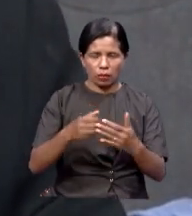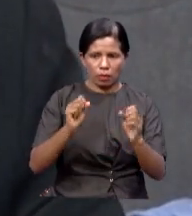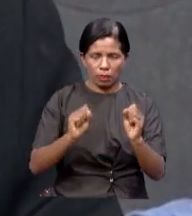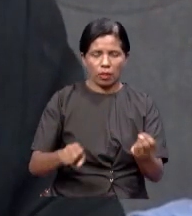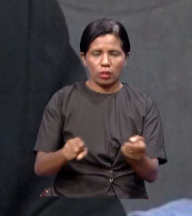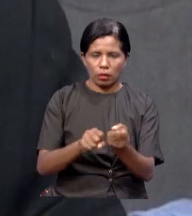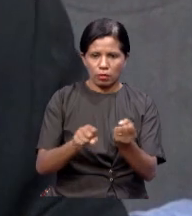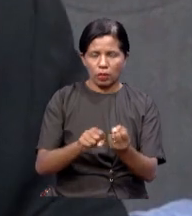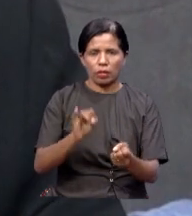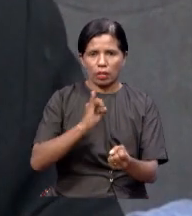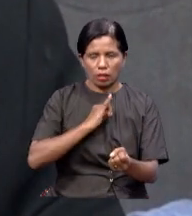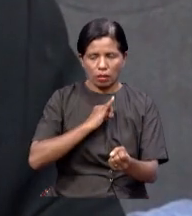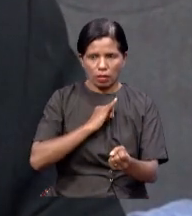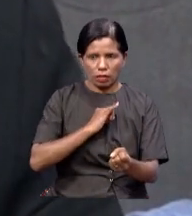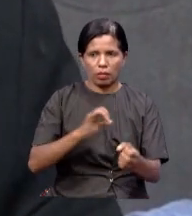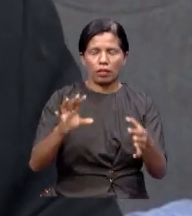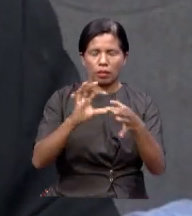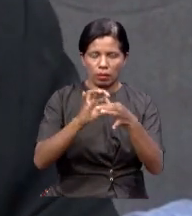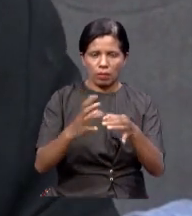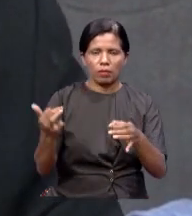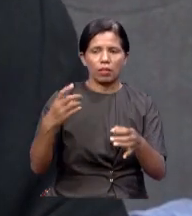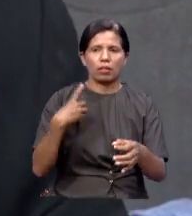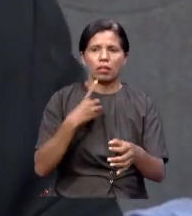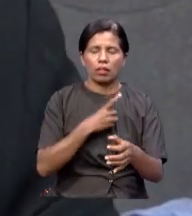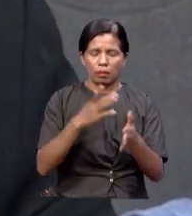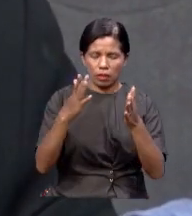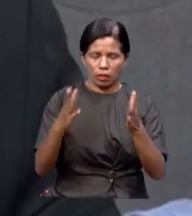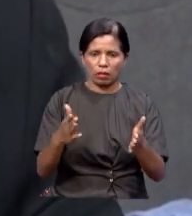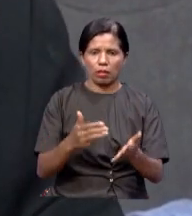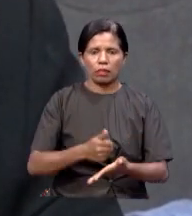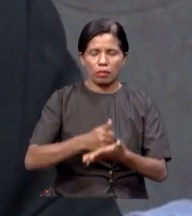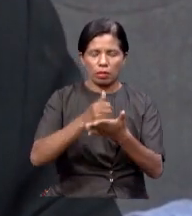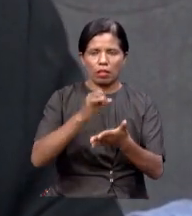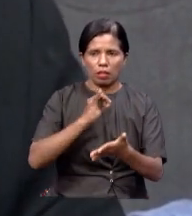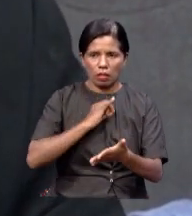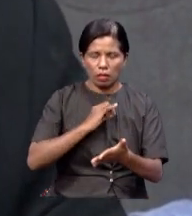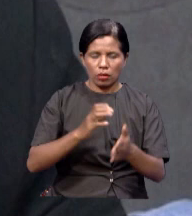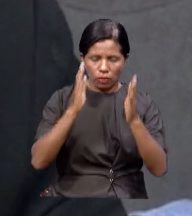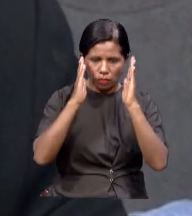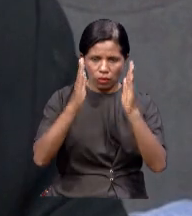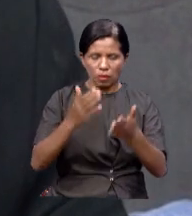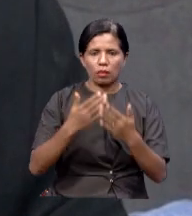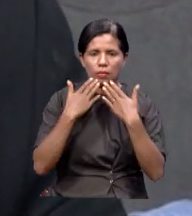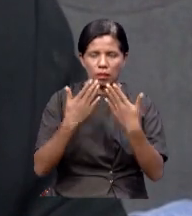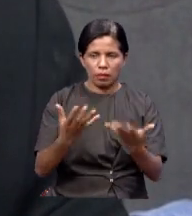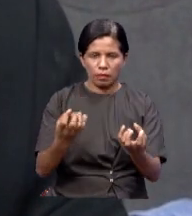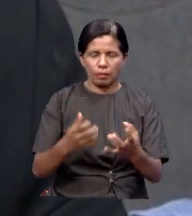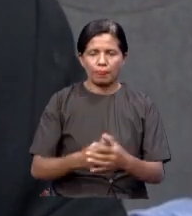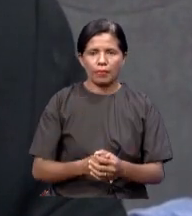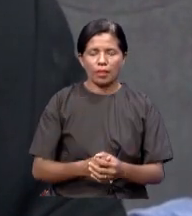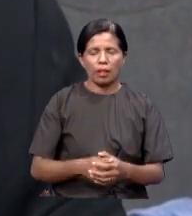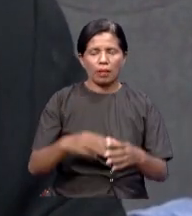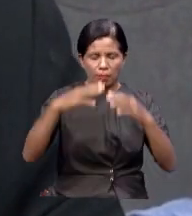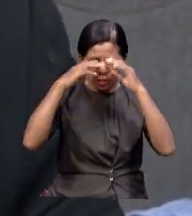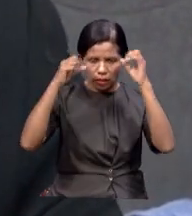apoia pessoalmente, membros e deputados que apoia pessoalmente, a União de São Macás. Presidente Caís Sante,